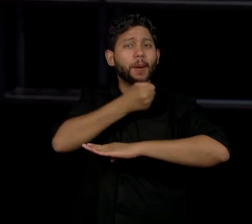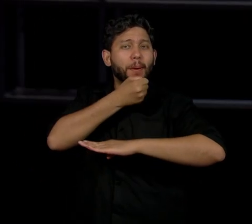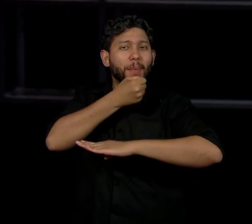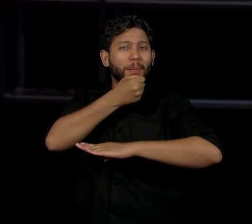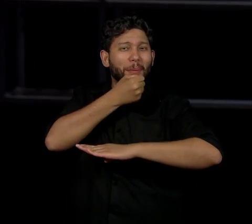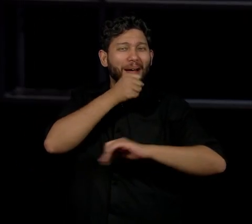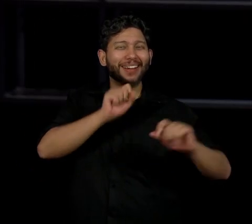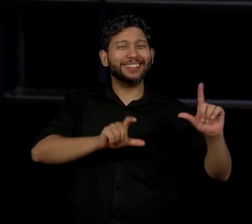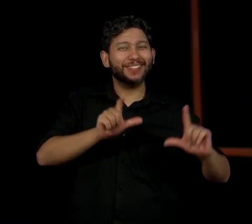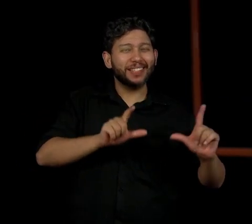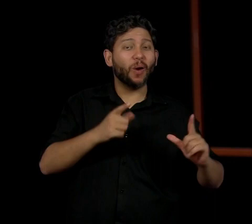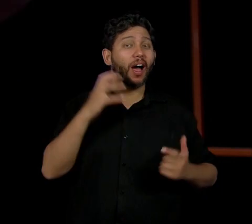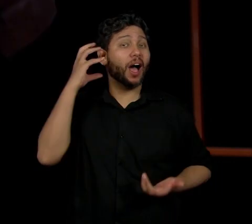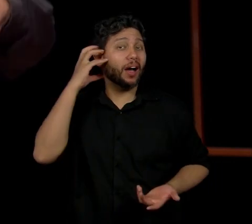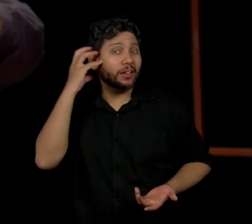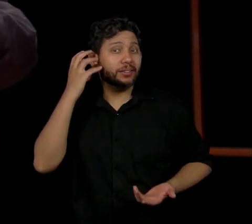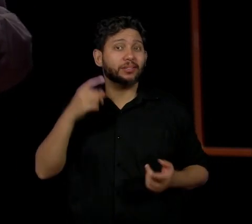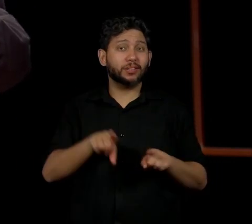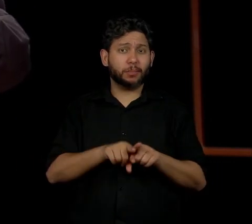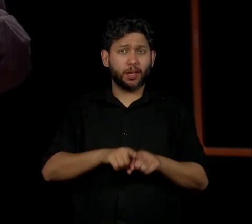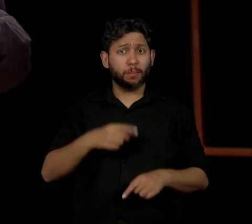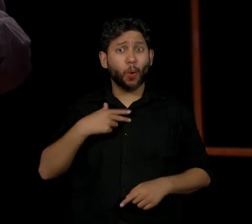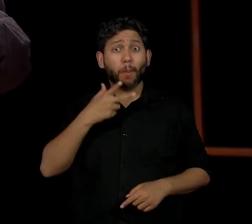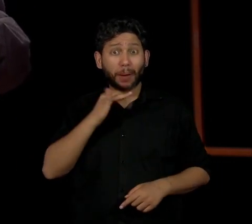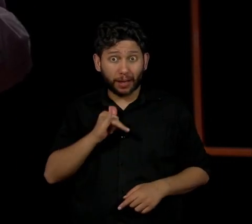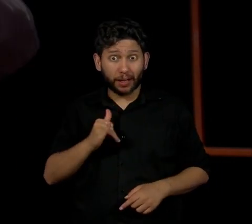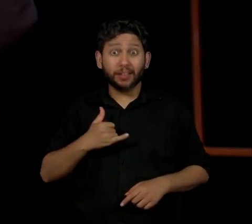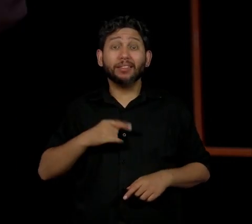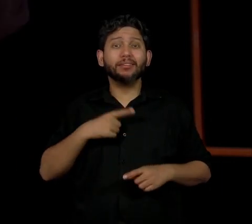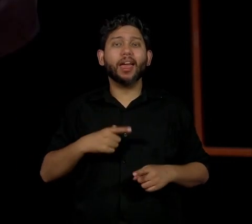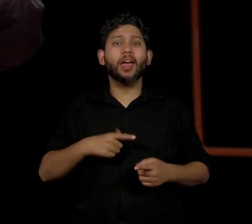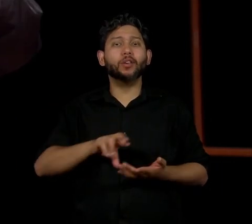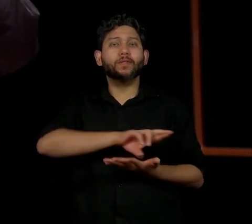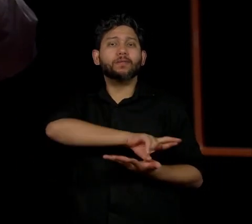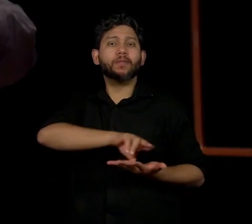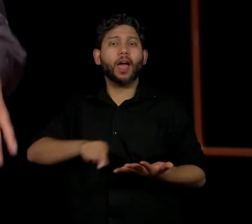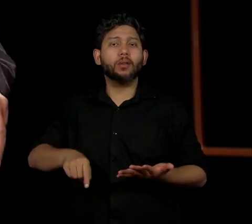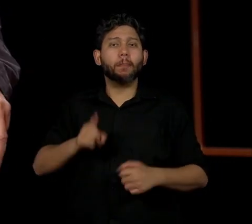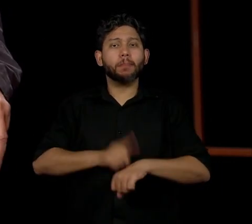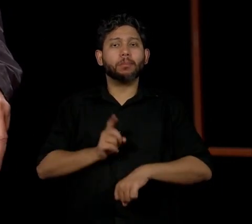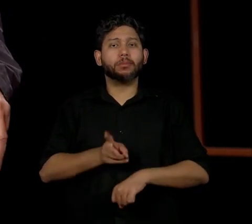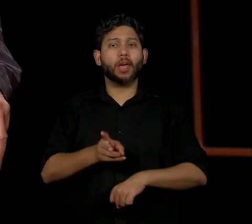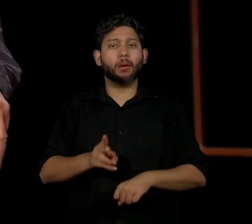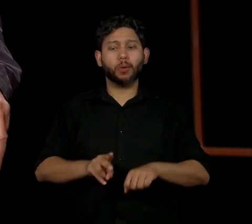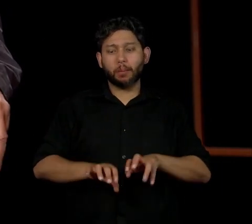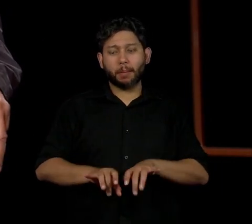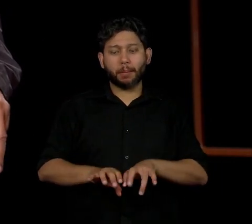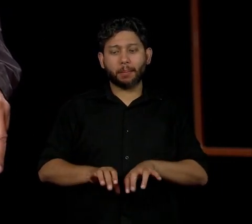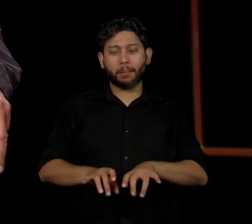Meu pai tocava 7 instrumentos ao mesmo tempo. Era uma curiosidade. Não era